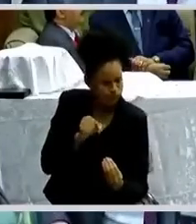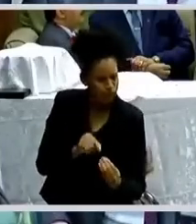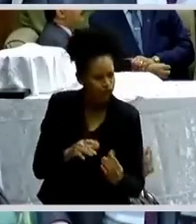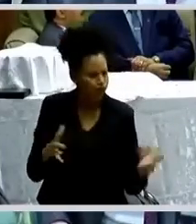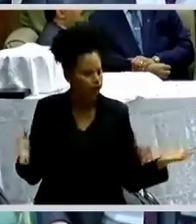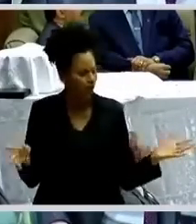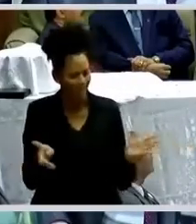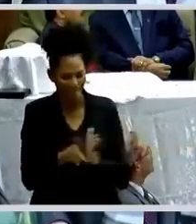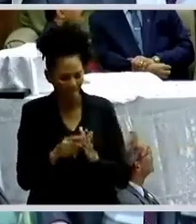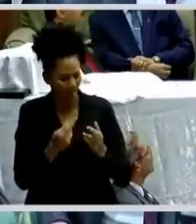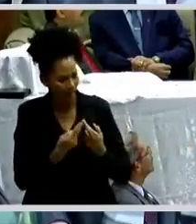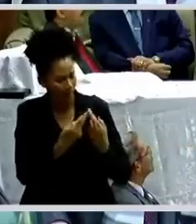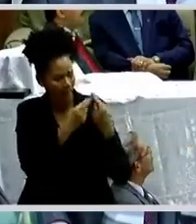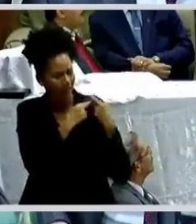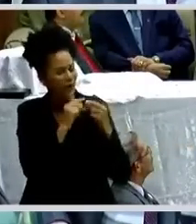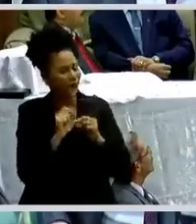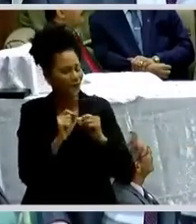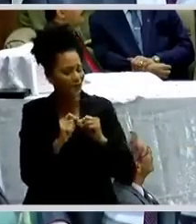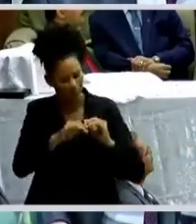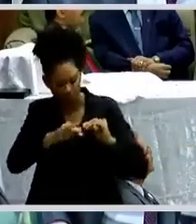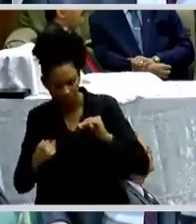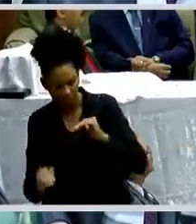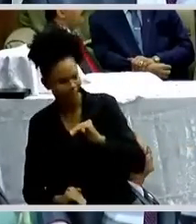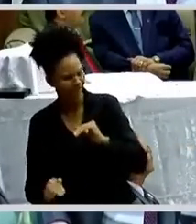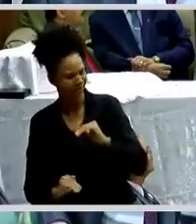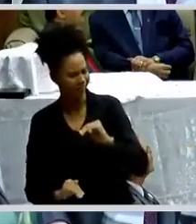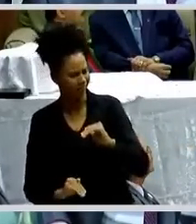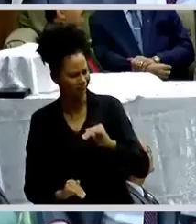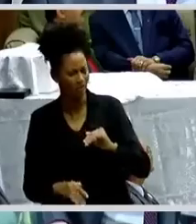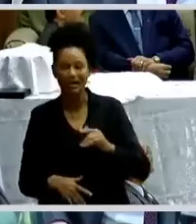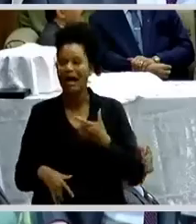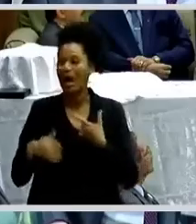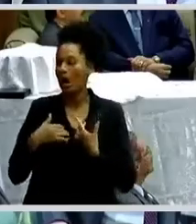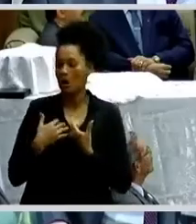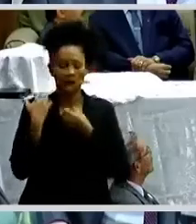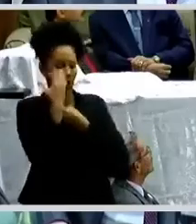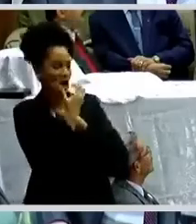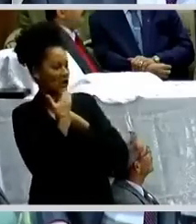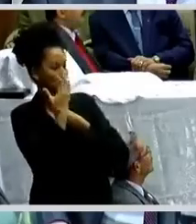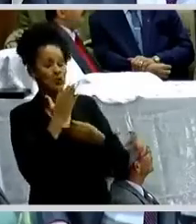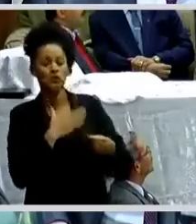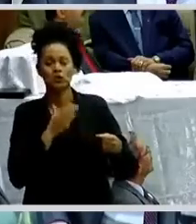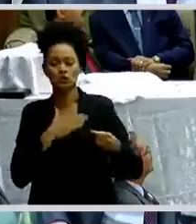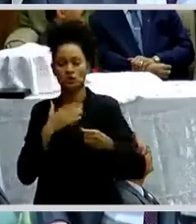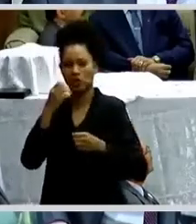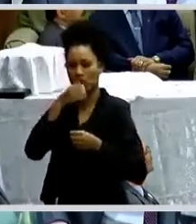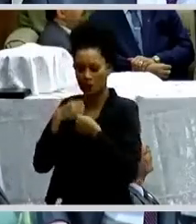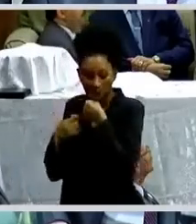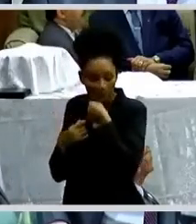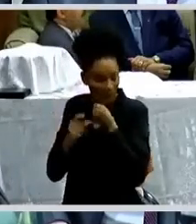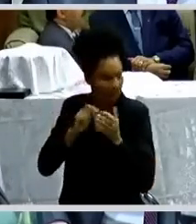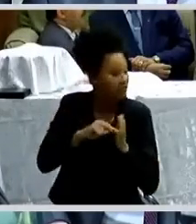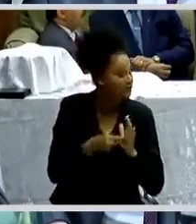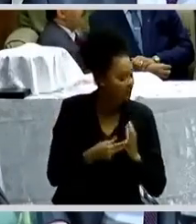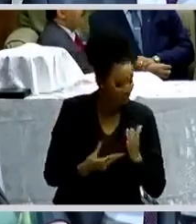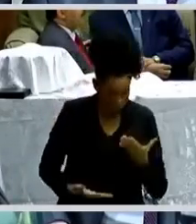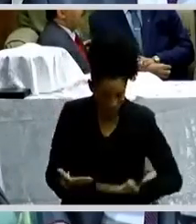era os levitas, era baixo clero. Tem muita gente que, porque canta eu sou levita, bota a mão no peito. Era servir água, meu filho.